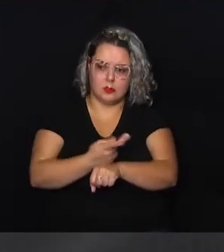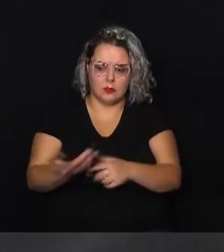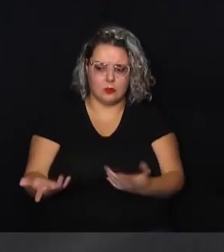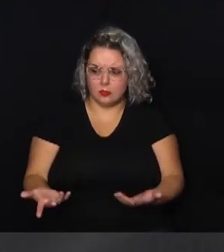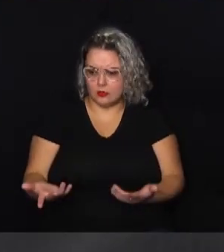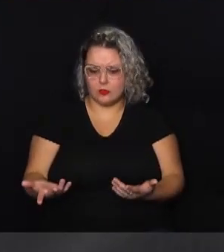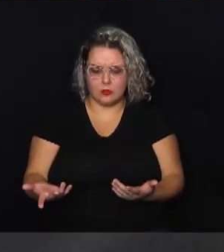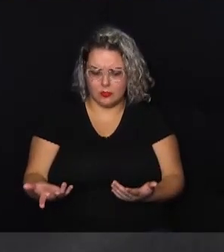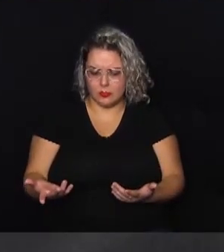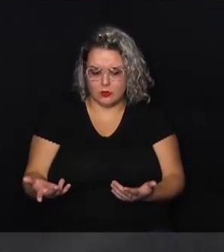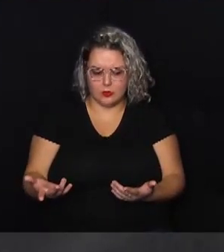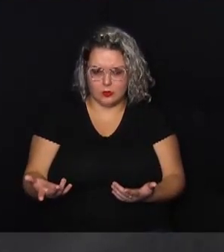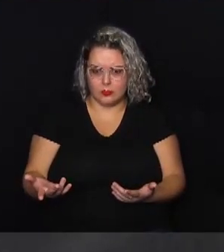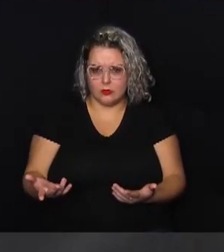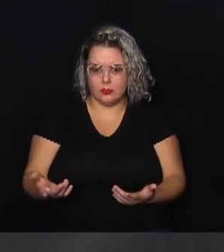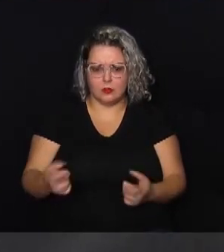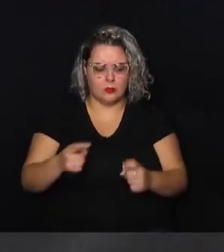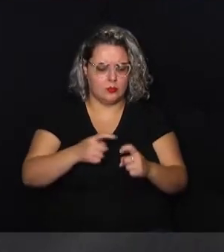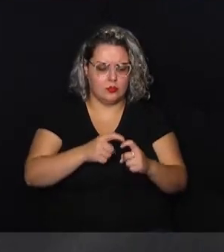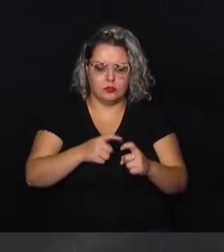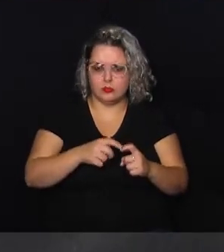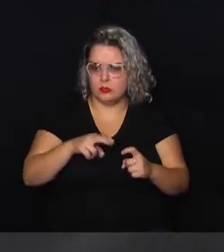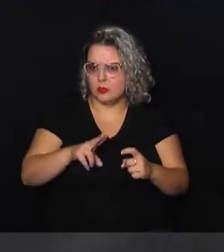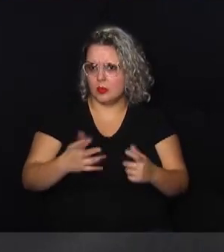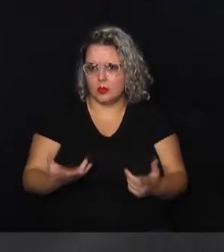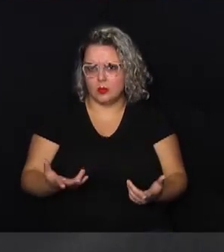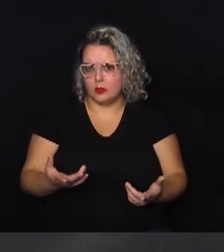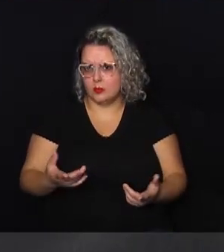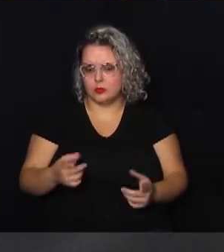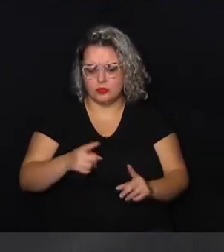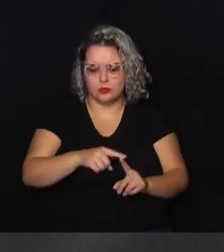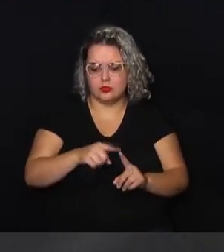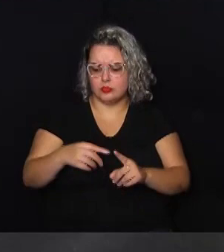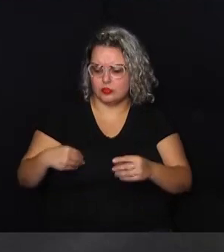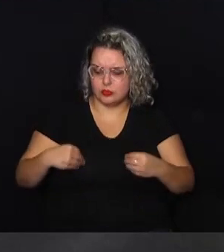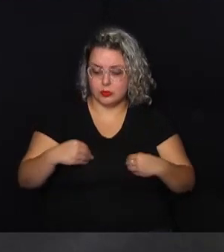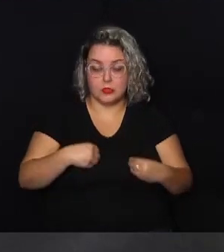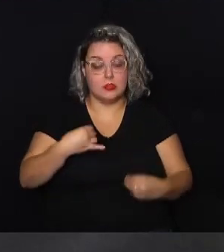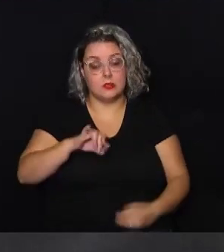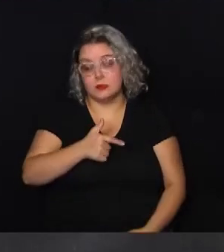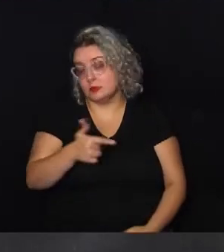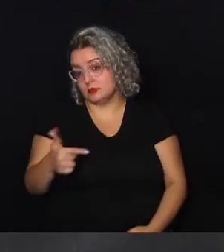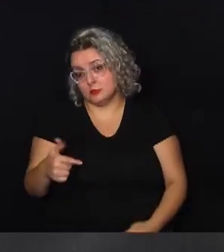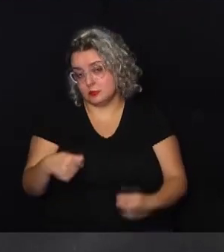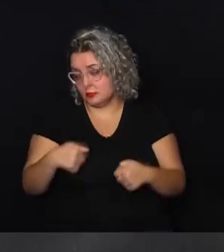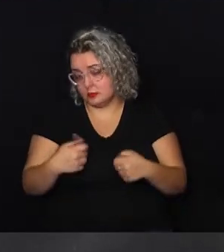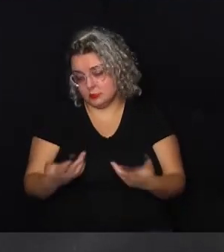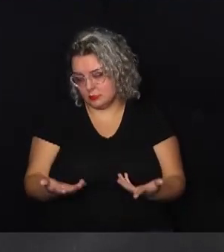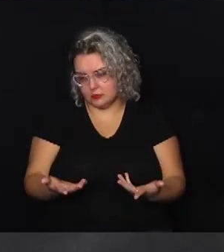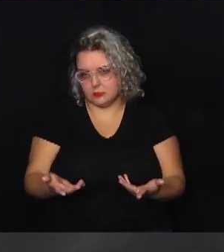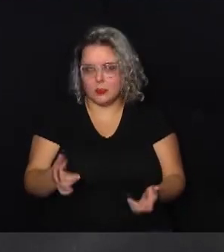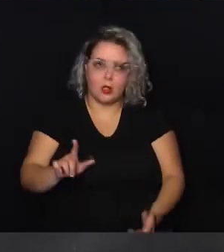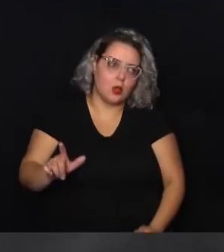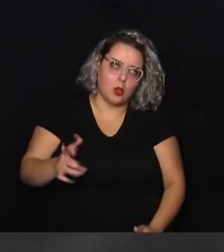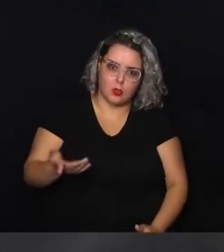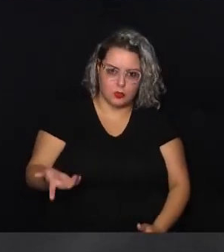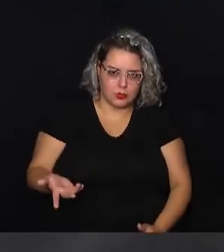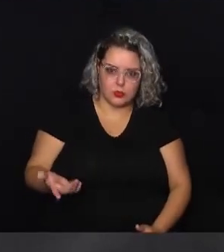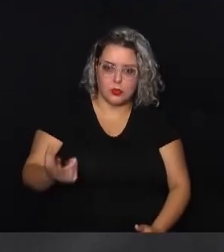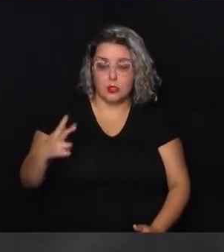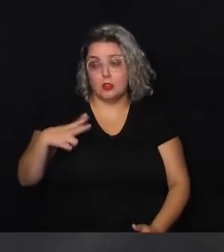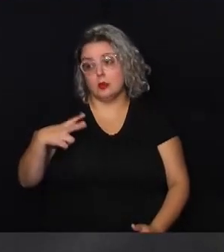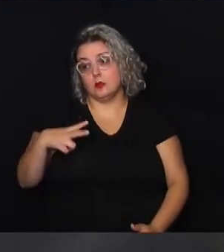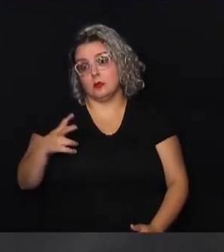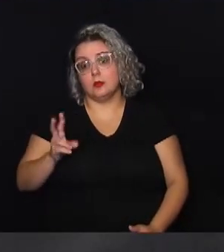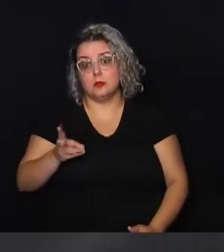um médico ou de algum tipo de exame se não precisar, né? Claro, embora eu particularmente sempre